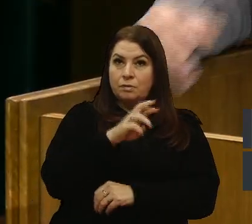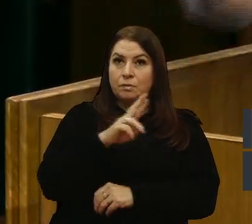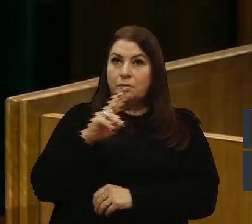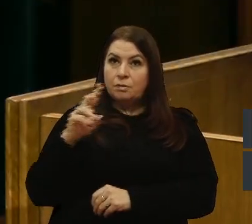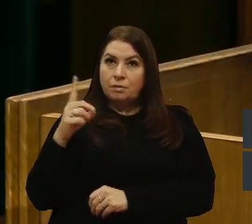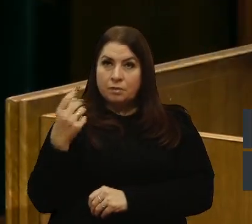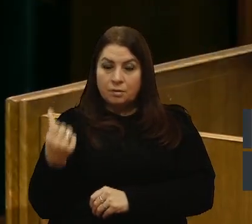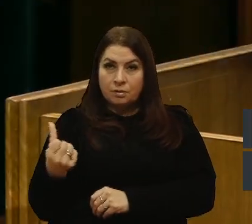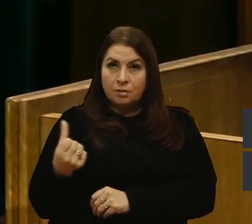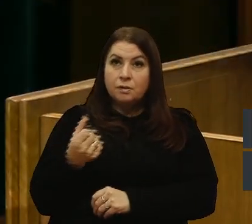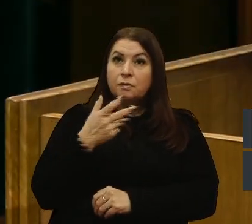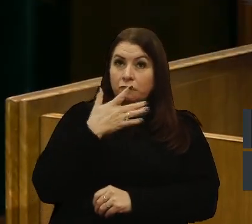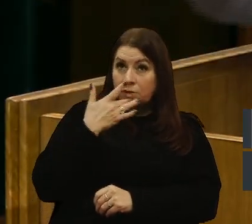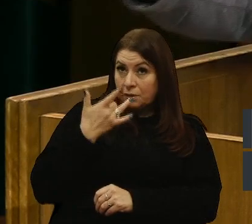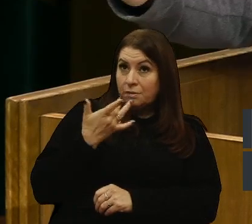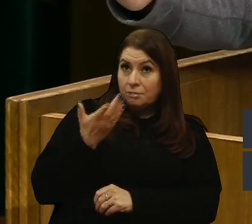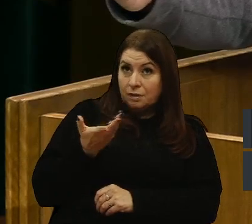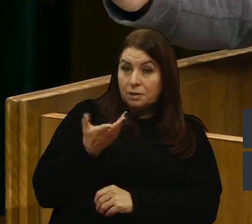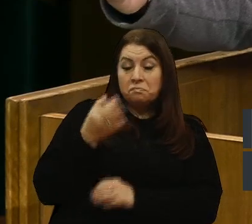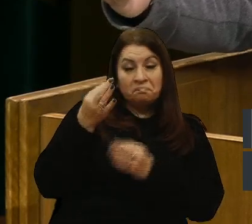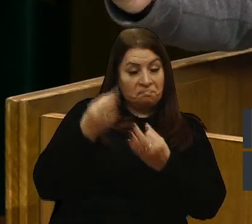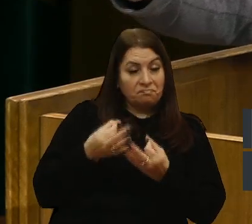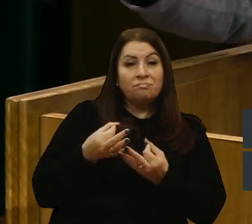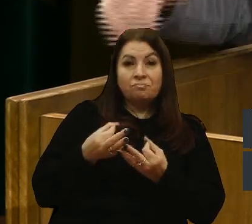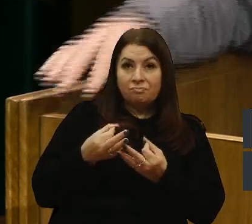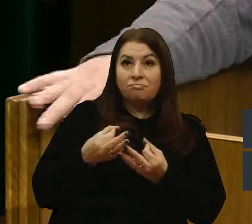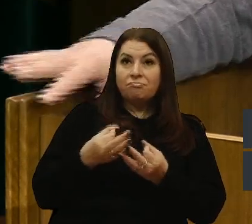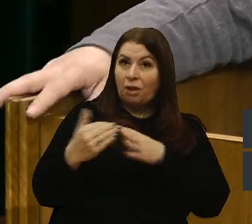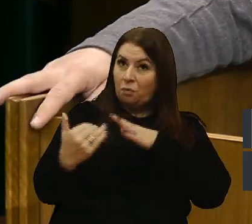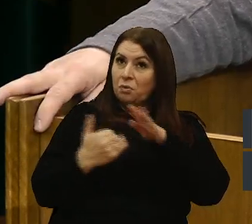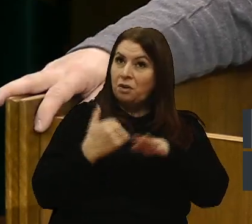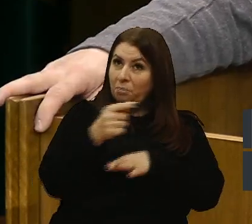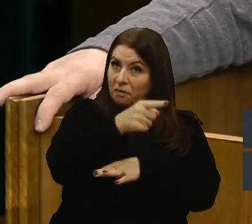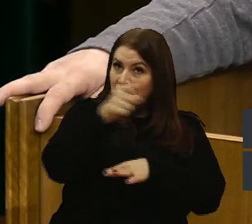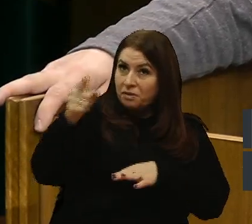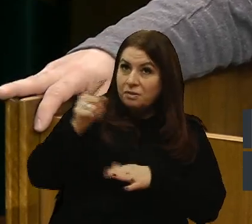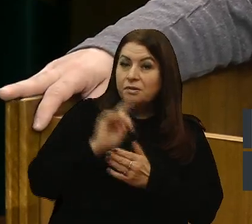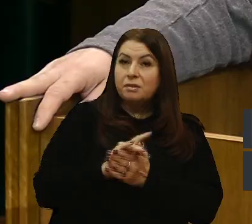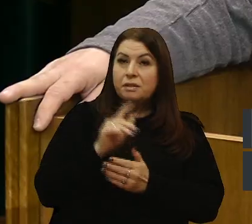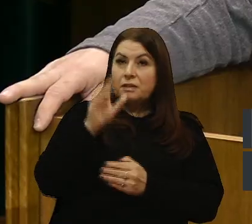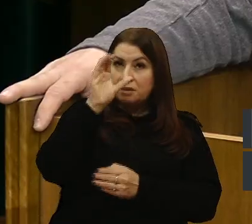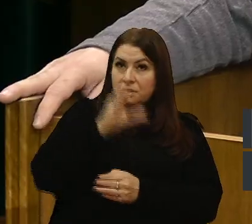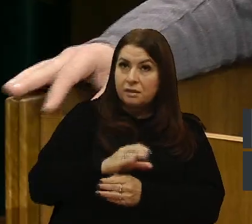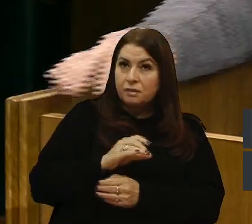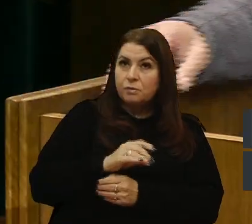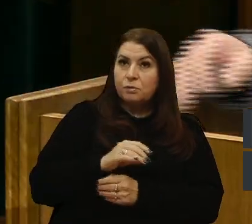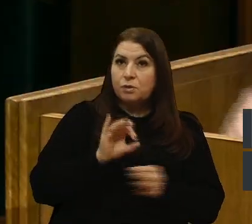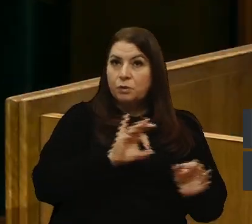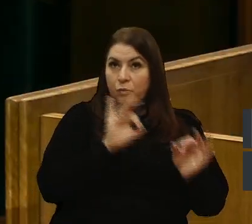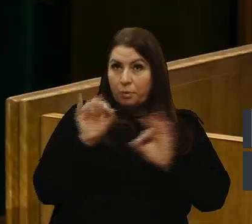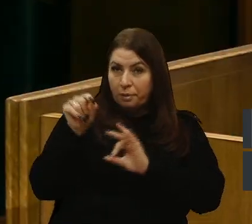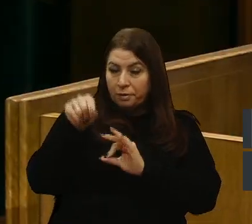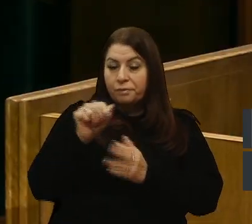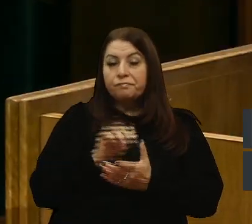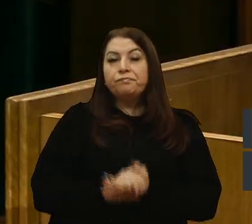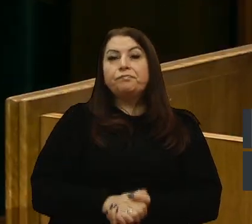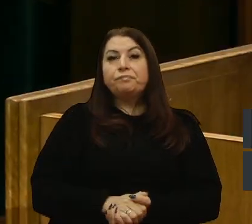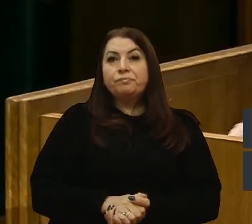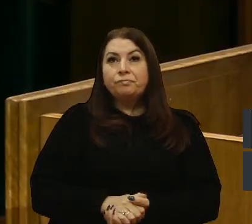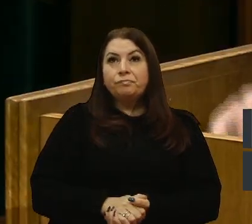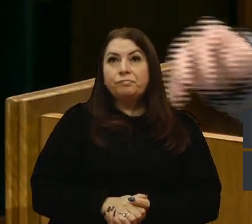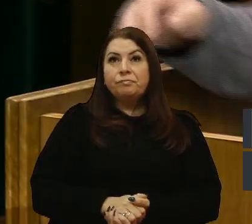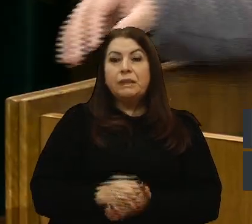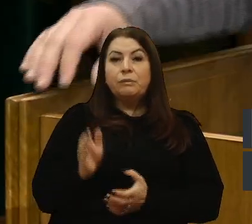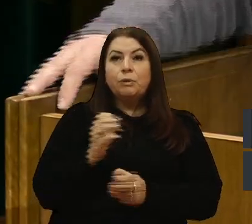BR-116, facilitando, com certeza, o trânsito para você, cidadão que está nos acompanhando. Vamos